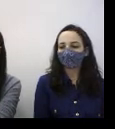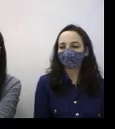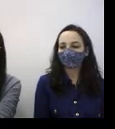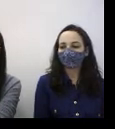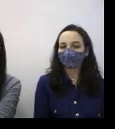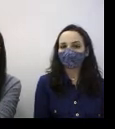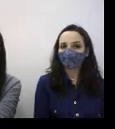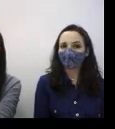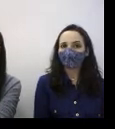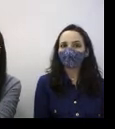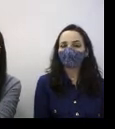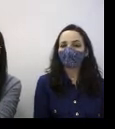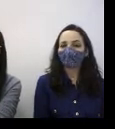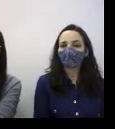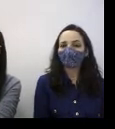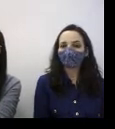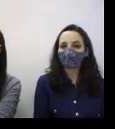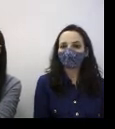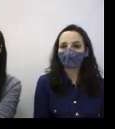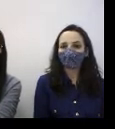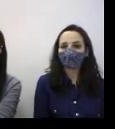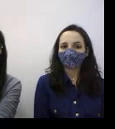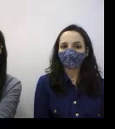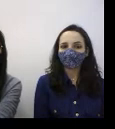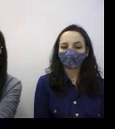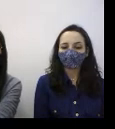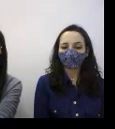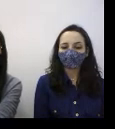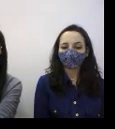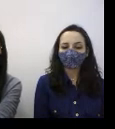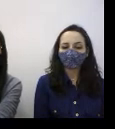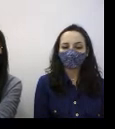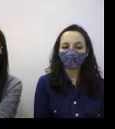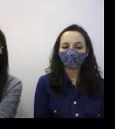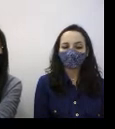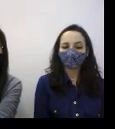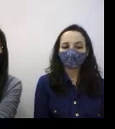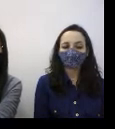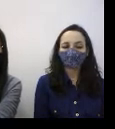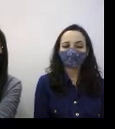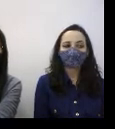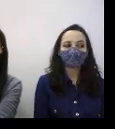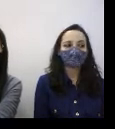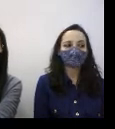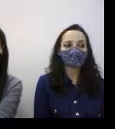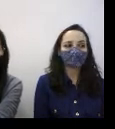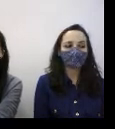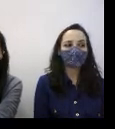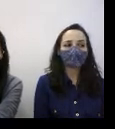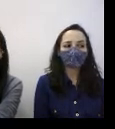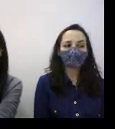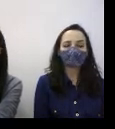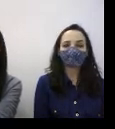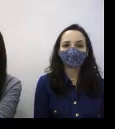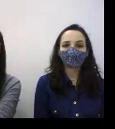desses neurotransmissores ou na transmissão de um neurônio para outro, esses sintomas são mais